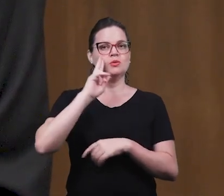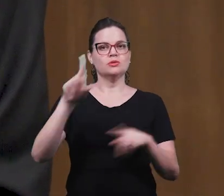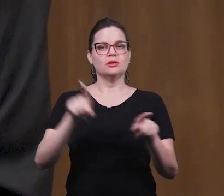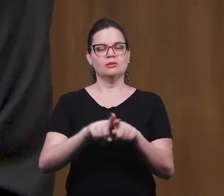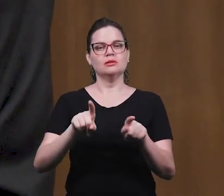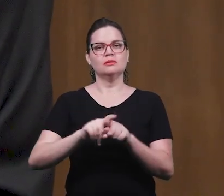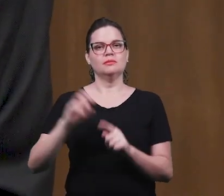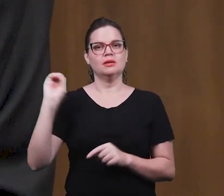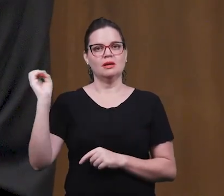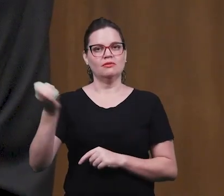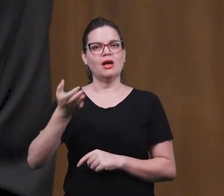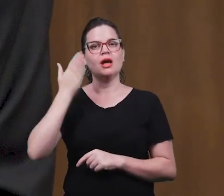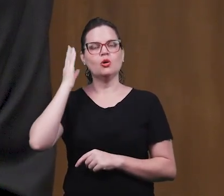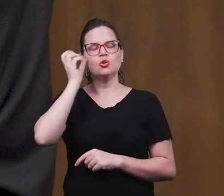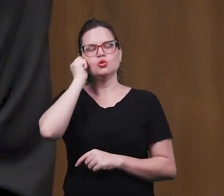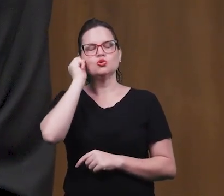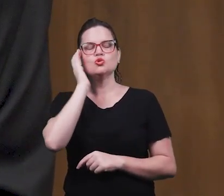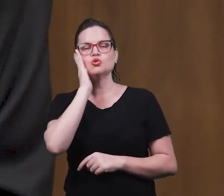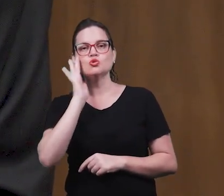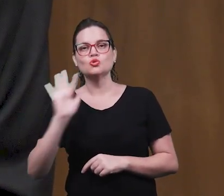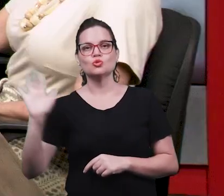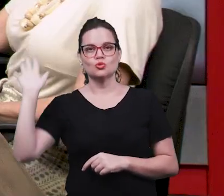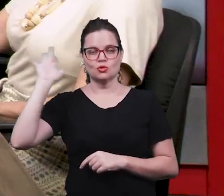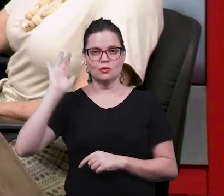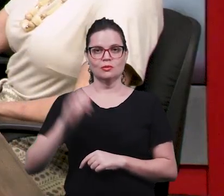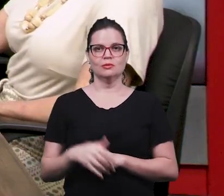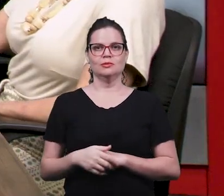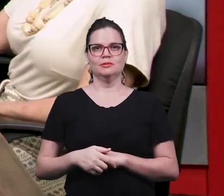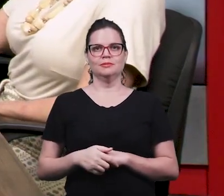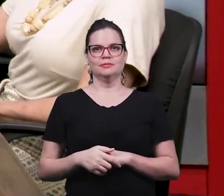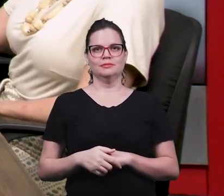Deiva teve um sonho que tinha...